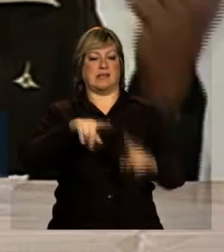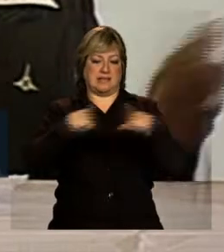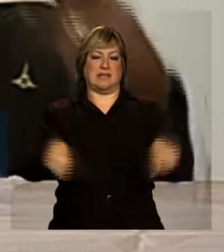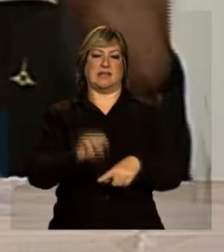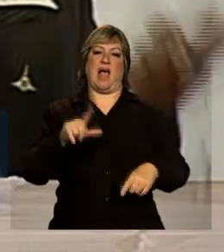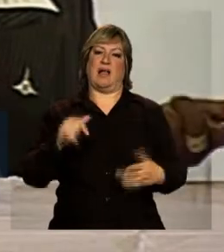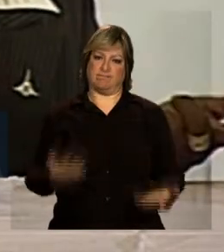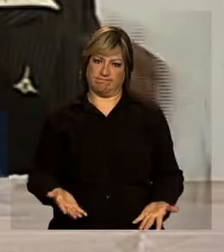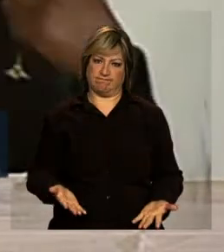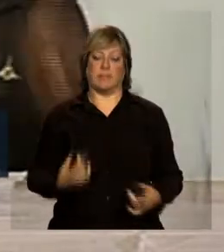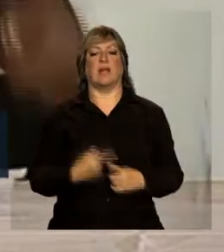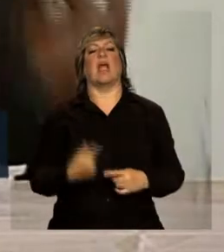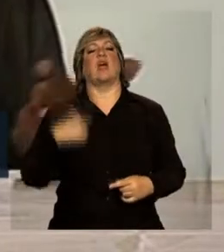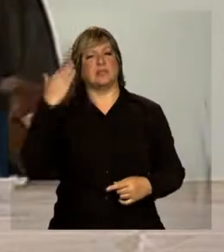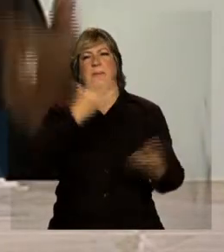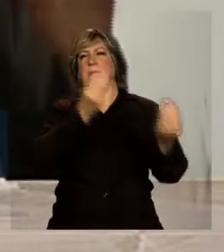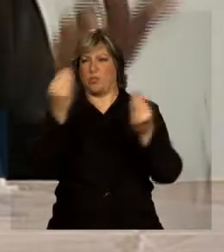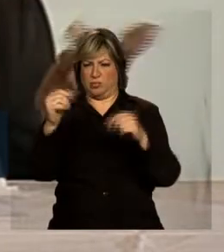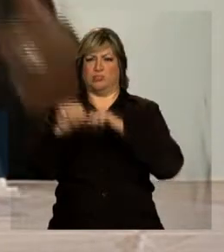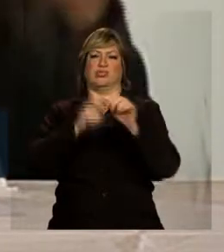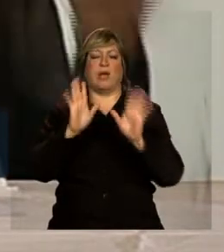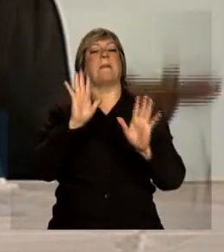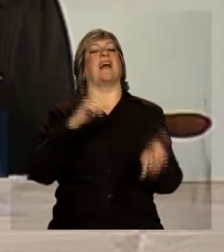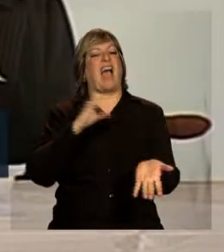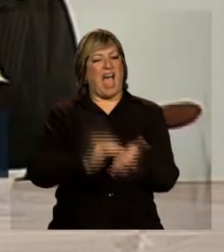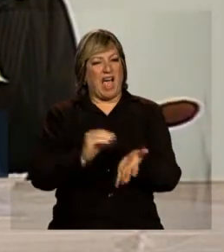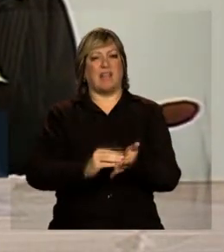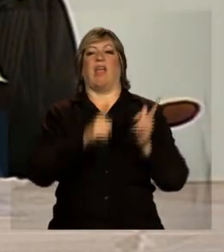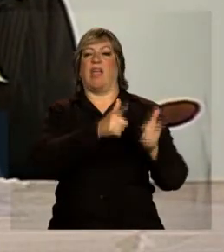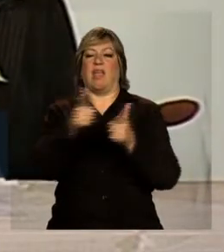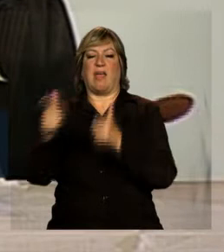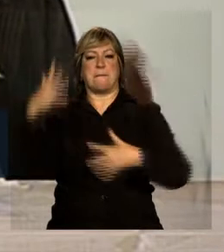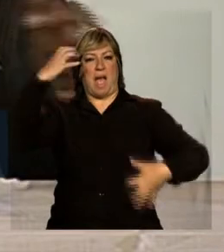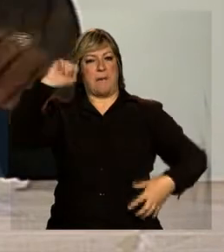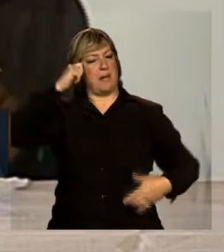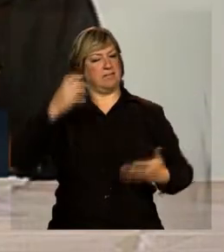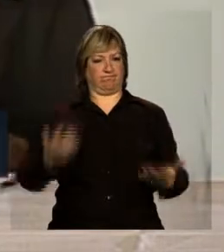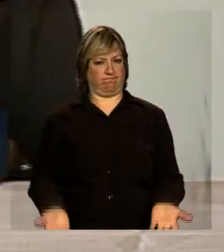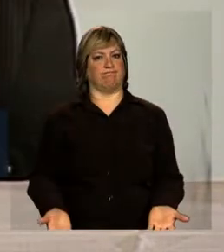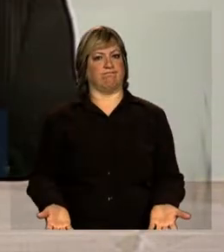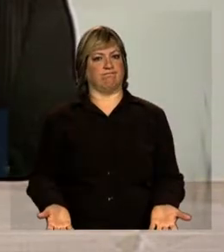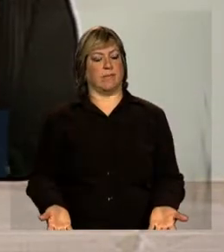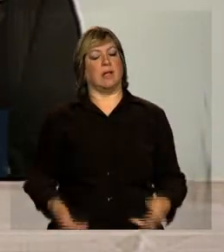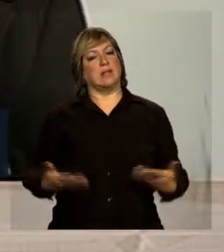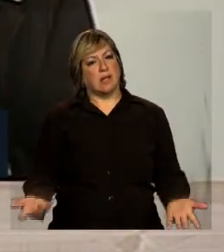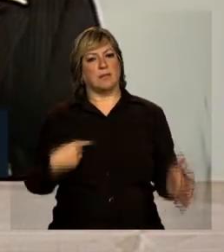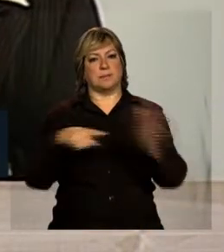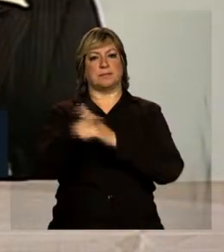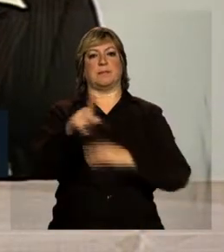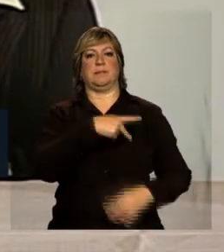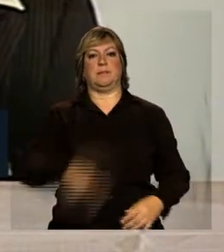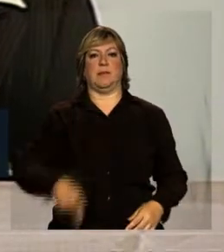vezes, eu sei que já mudou muito, mas, infelizmente, esse tipo de coisa que nós queremos mostrar. Então, presidente Eloy,